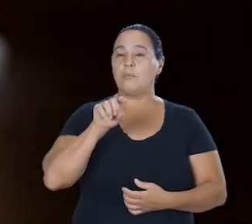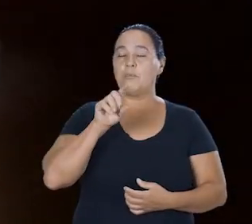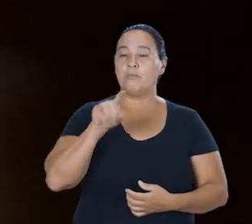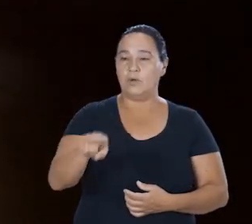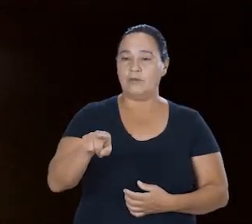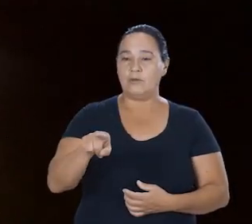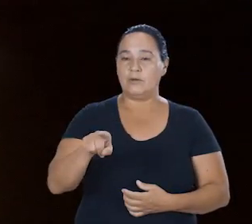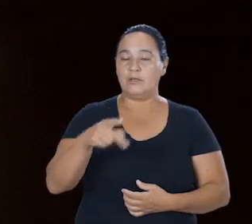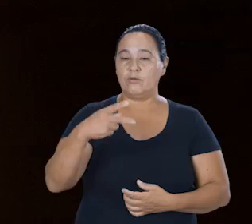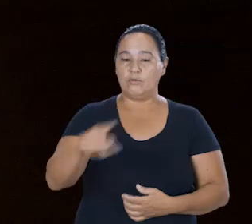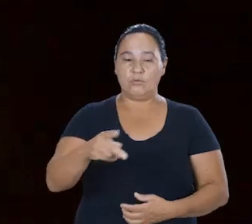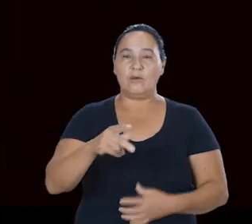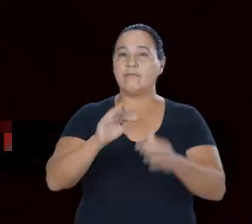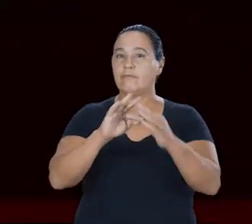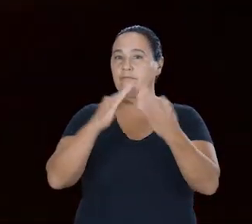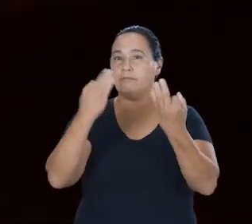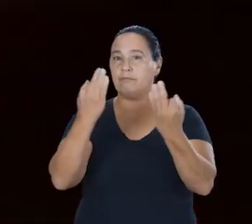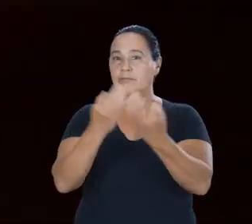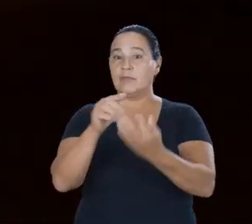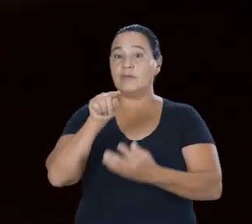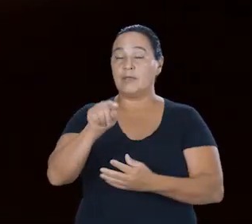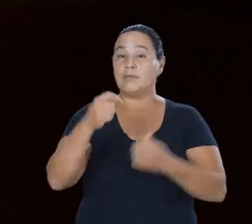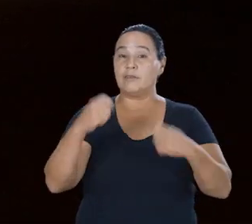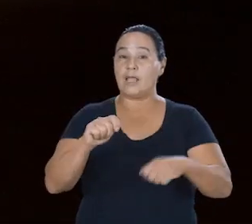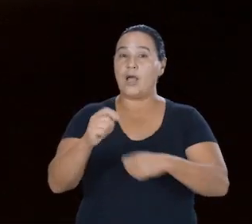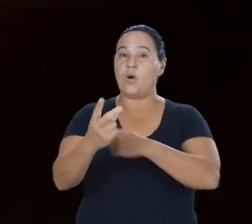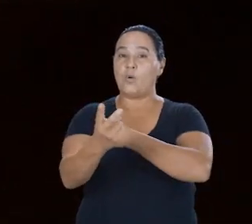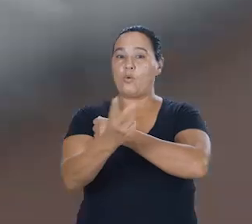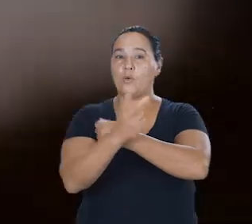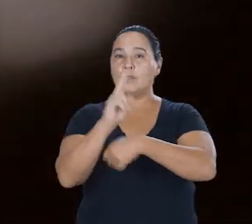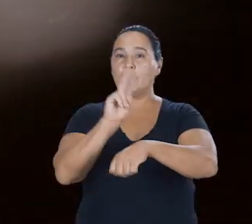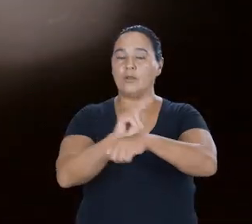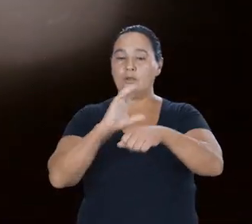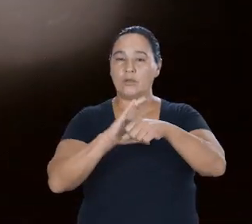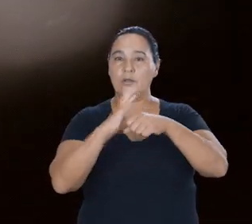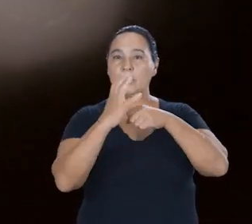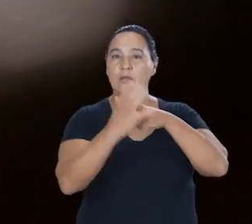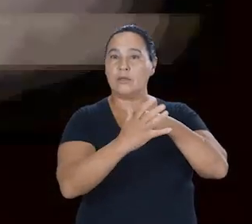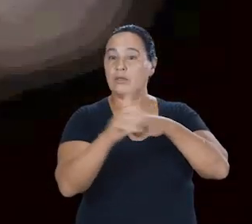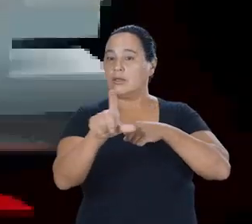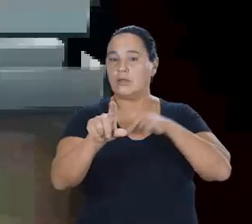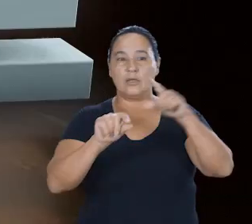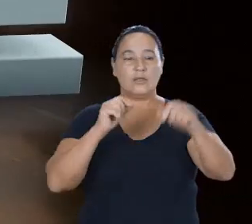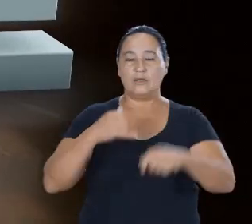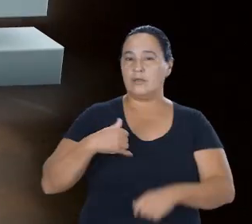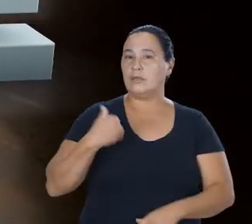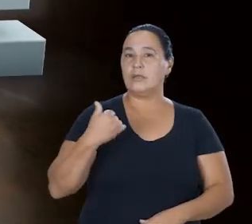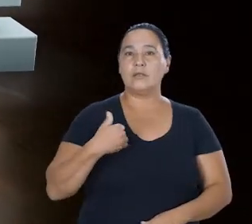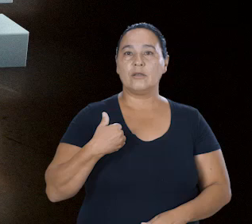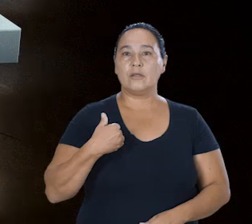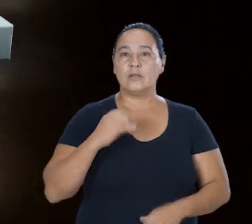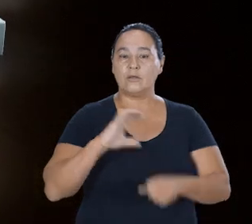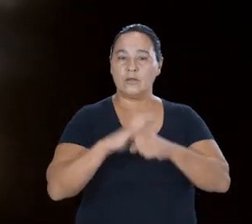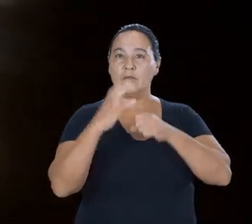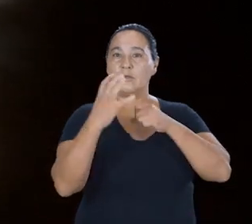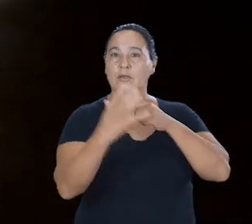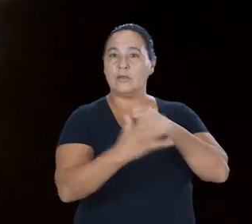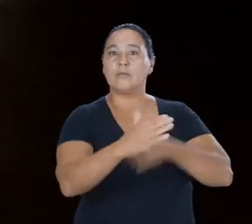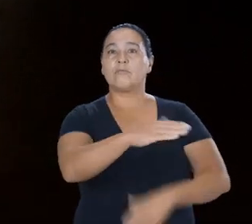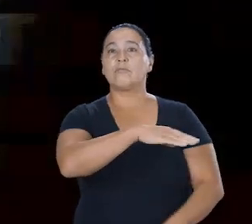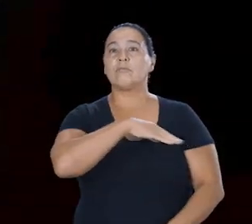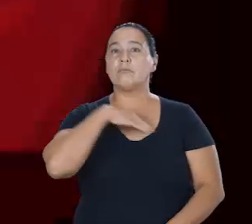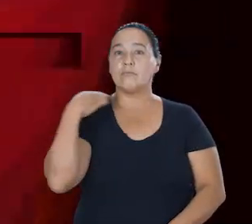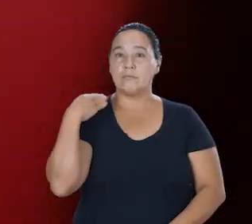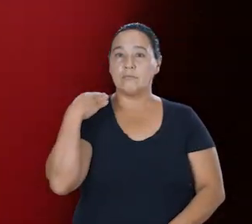Não é só por você, é pela sua família que você deve cuidar. Coronavírus não escolhe idade.